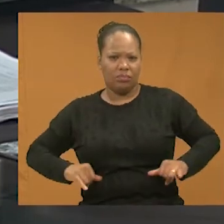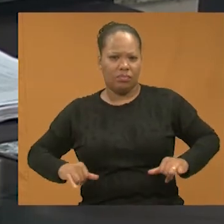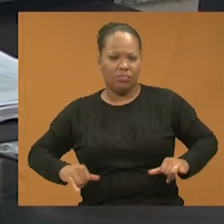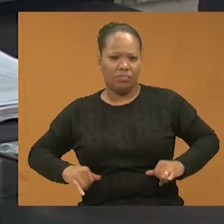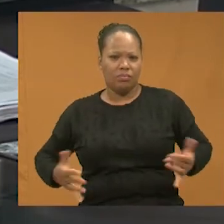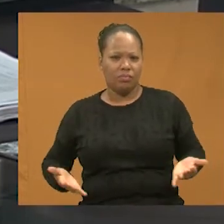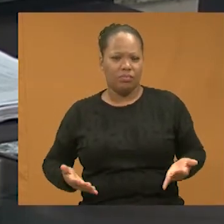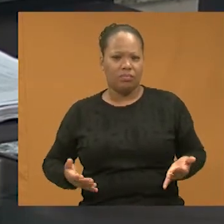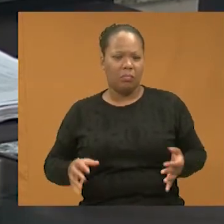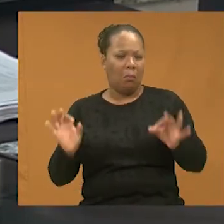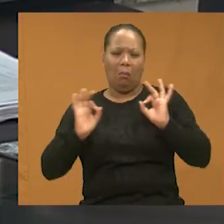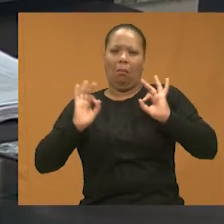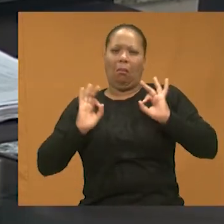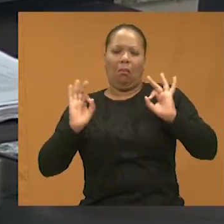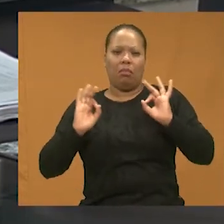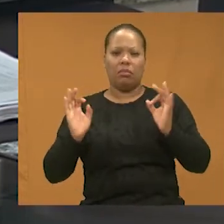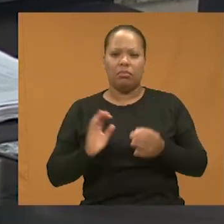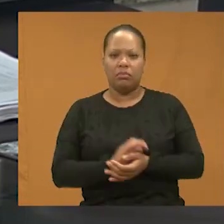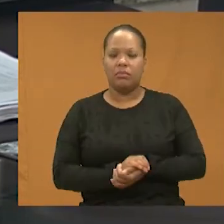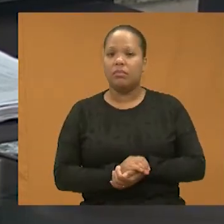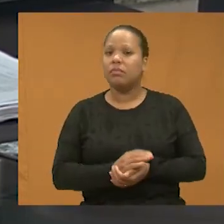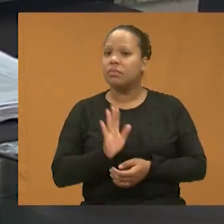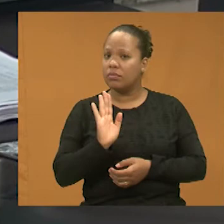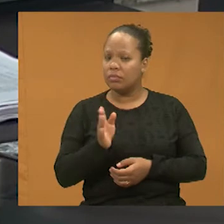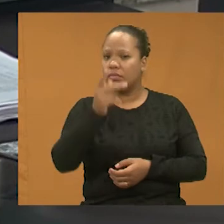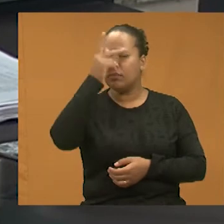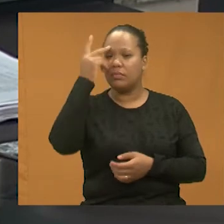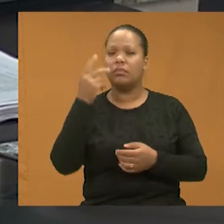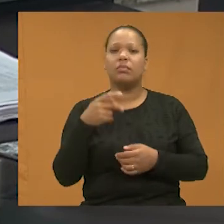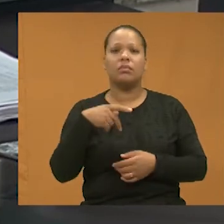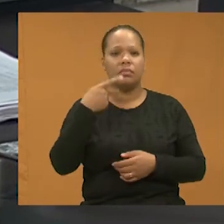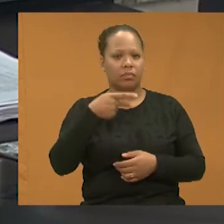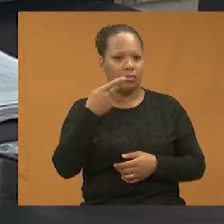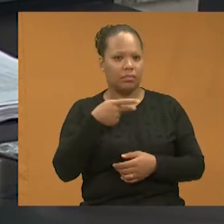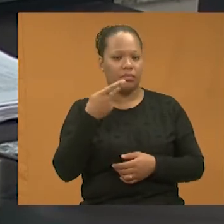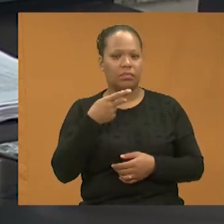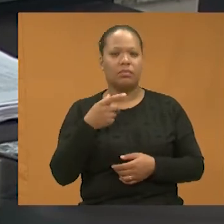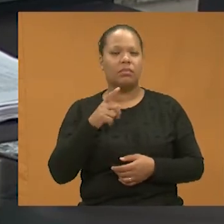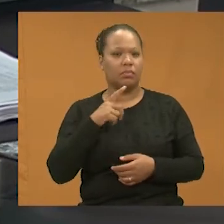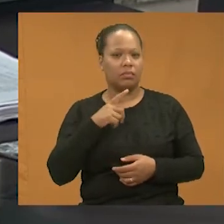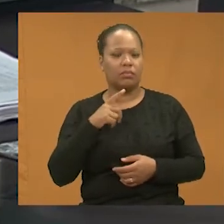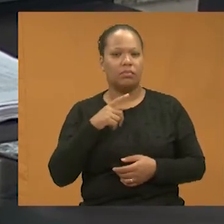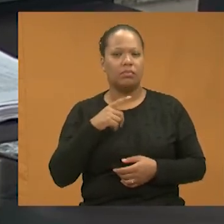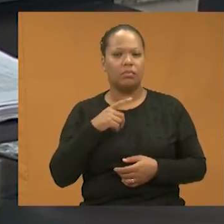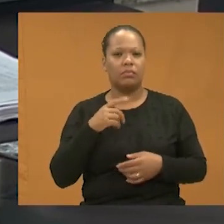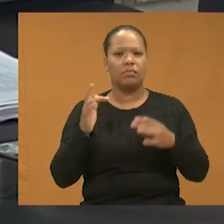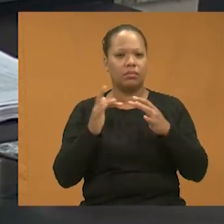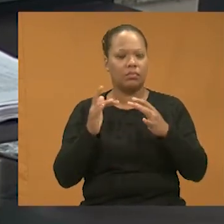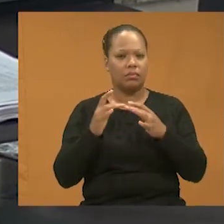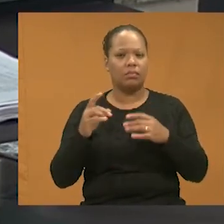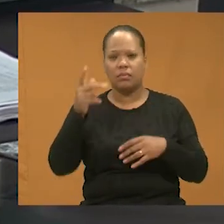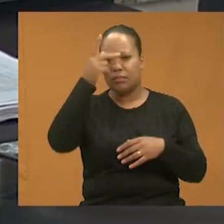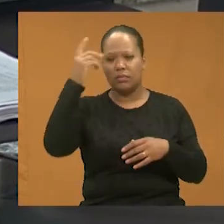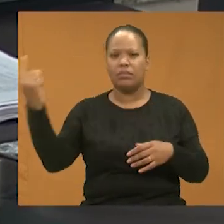uma situação horrível. Existe relato de pessoas, inclusive eu tenho essas pessoas, que no momento oportuno elas vão